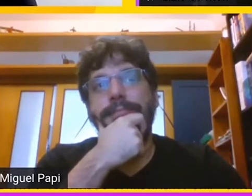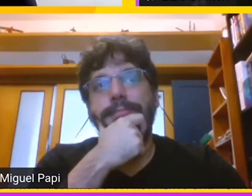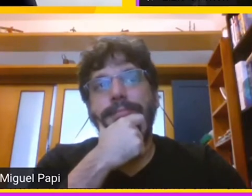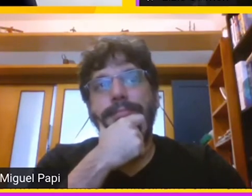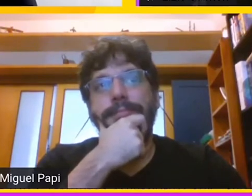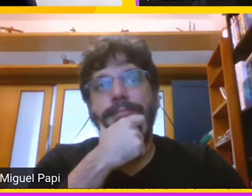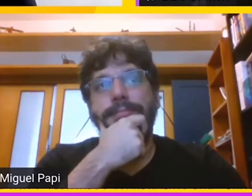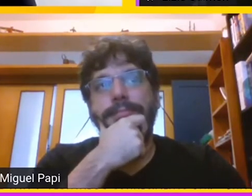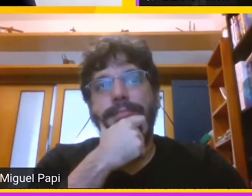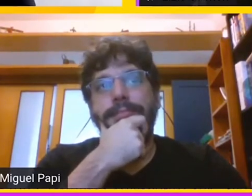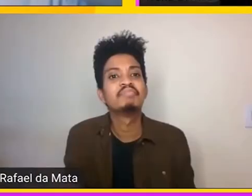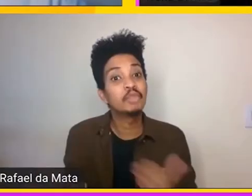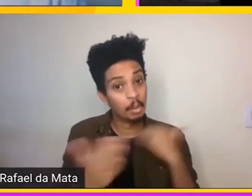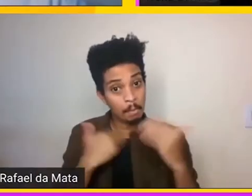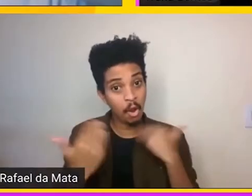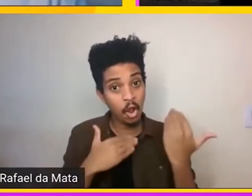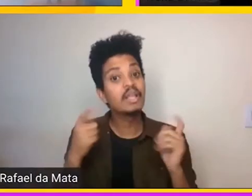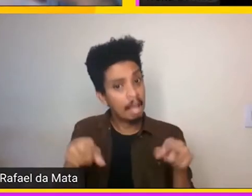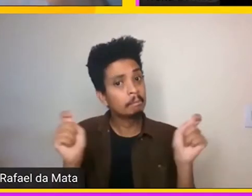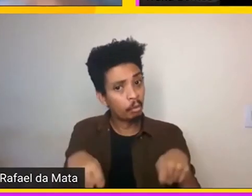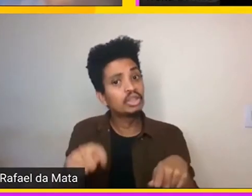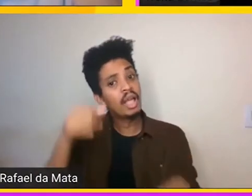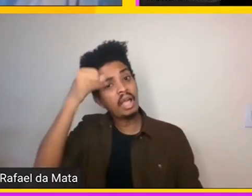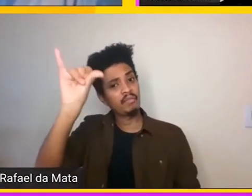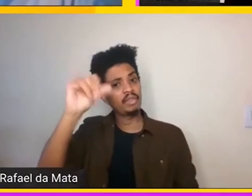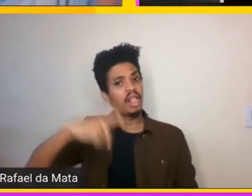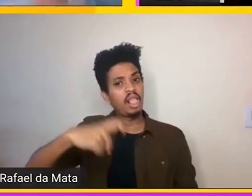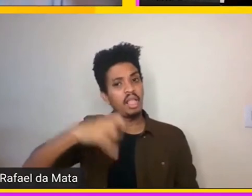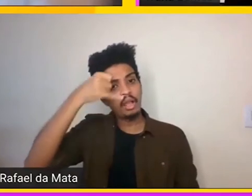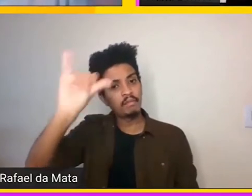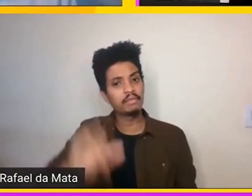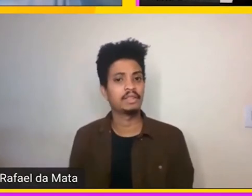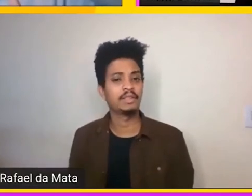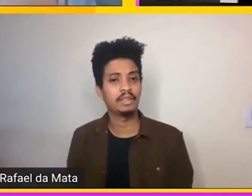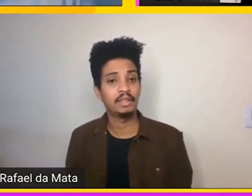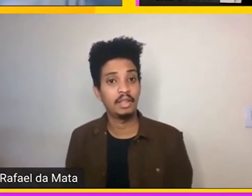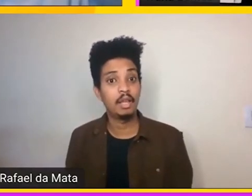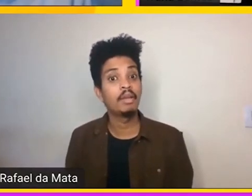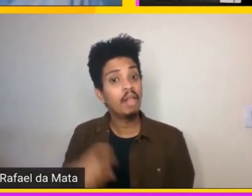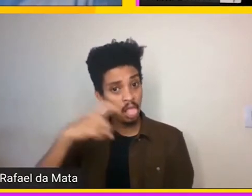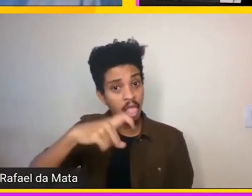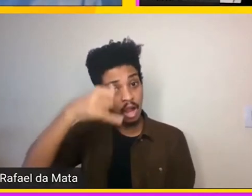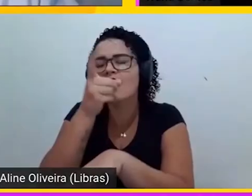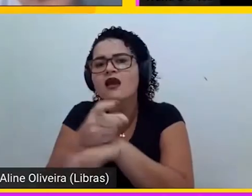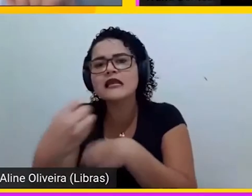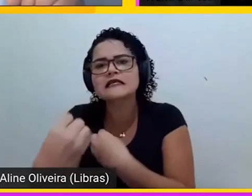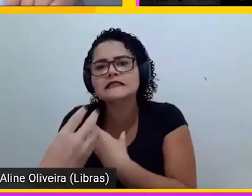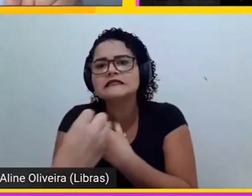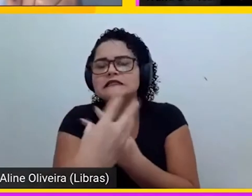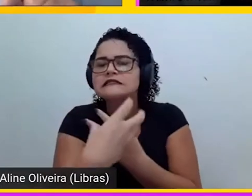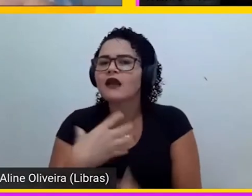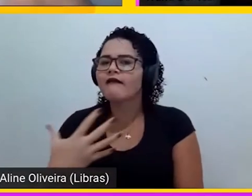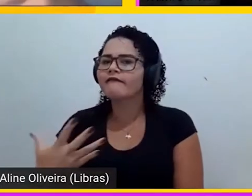trabalho como é que fica garante os meus olhos os mais de mil projetos de extensão da ufrj ganharam folha que o capão de mia